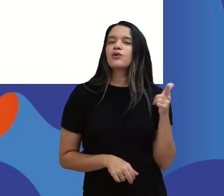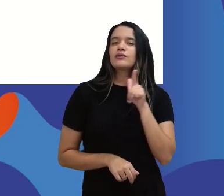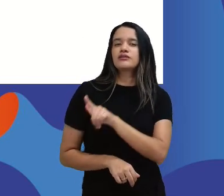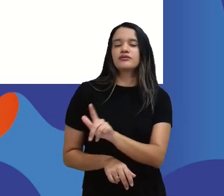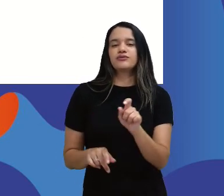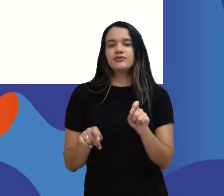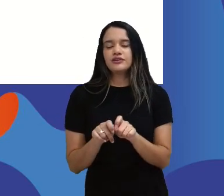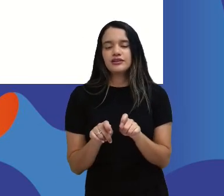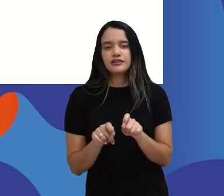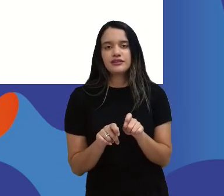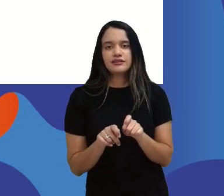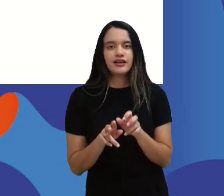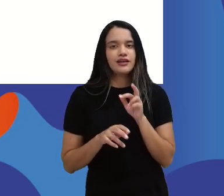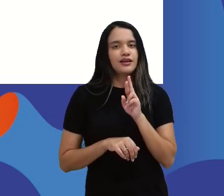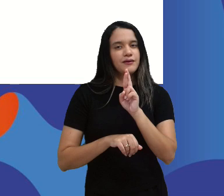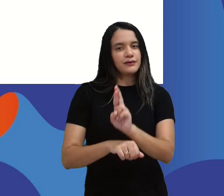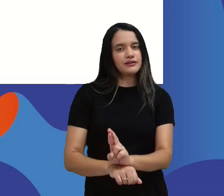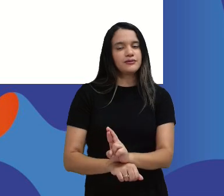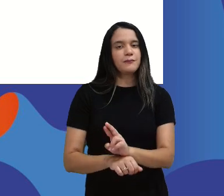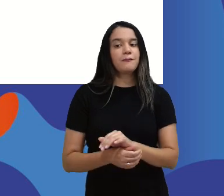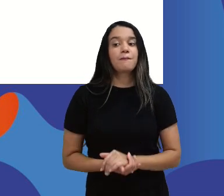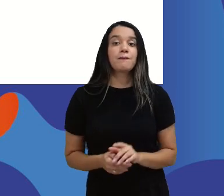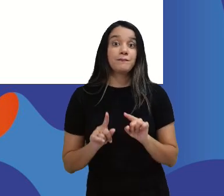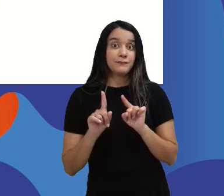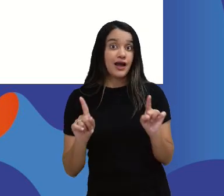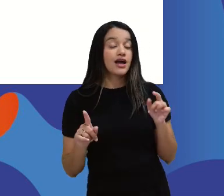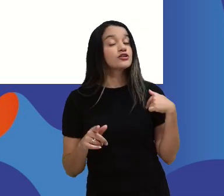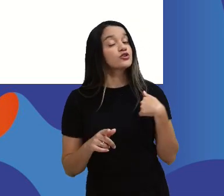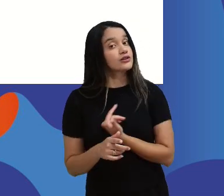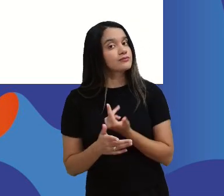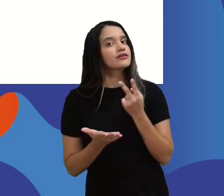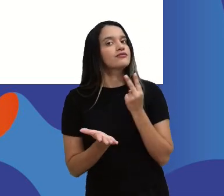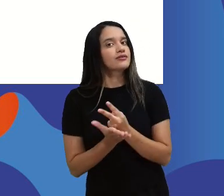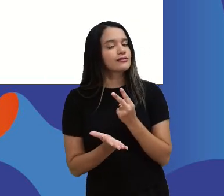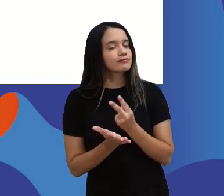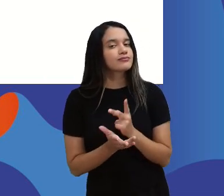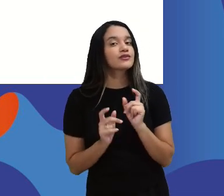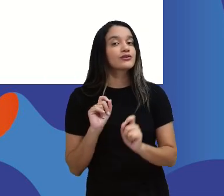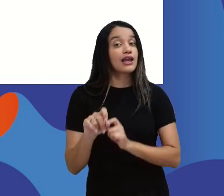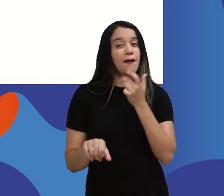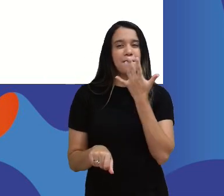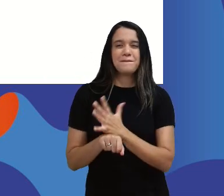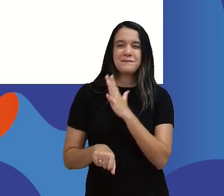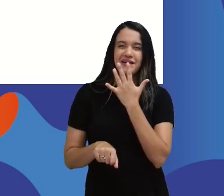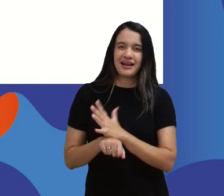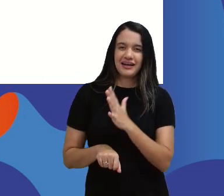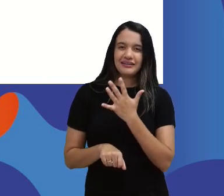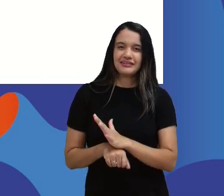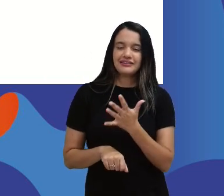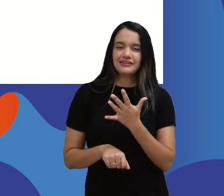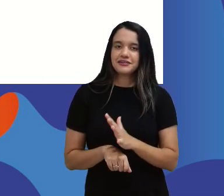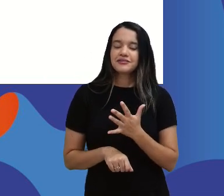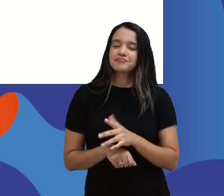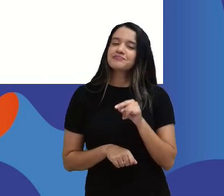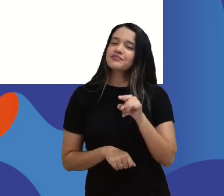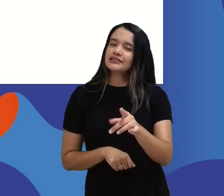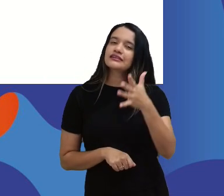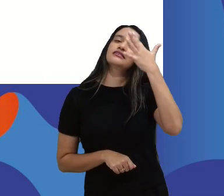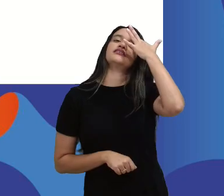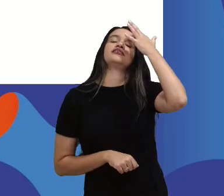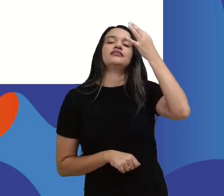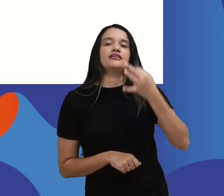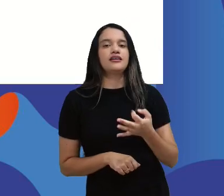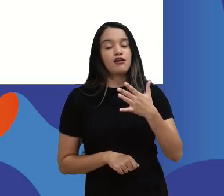fazer essa representação. Mas aquilo que a gente sempre diz, o que vale é a prática, ou seja, você compreendeu